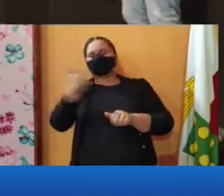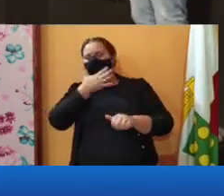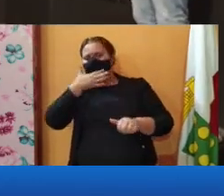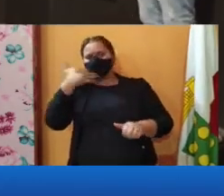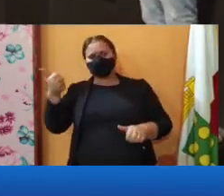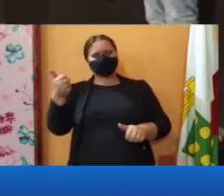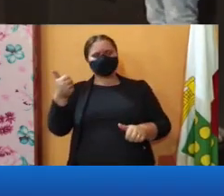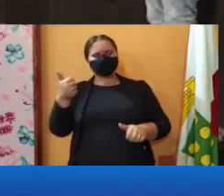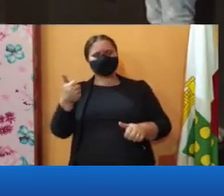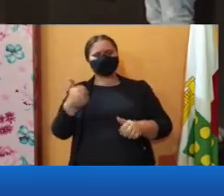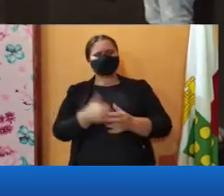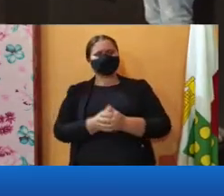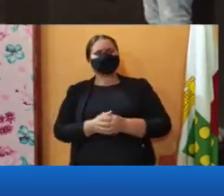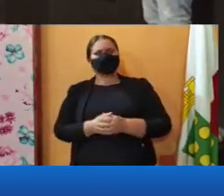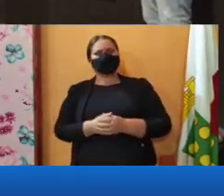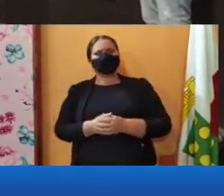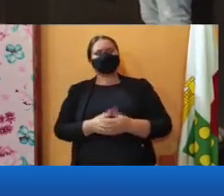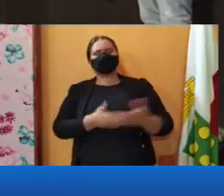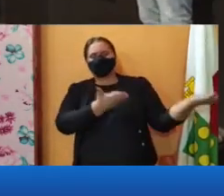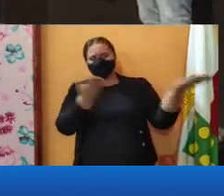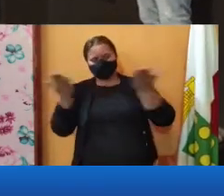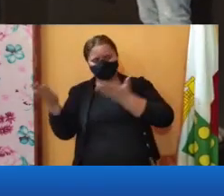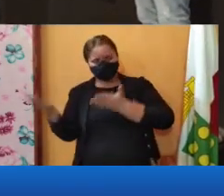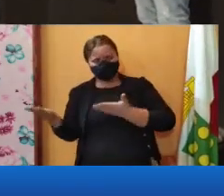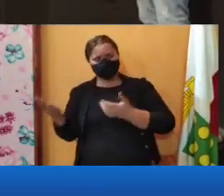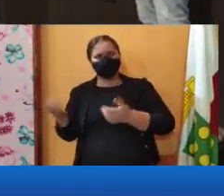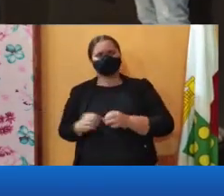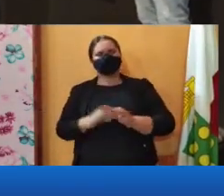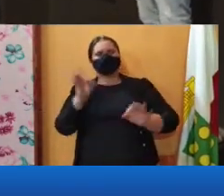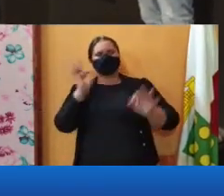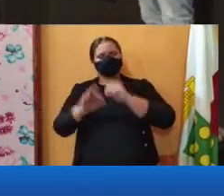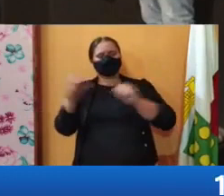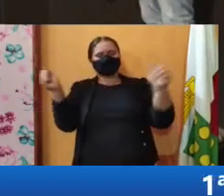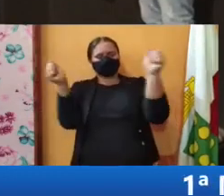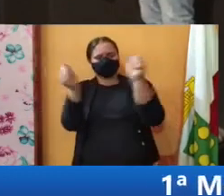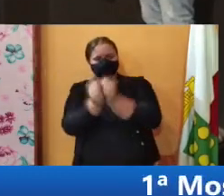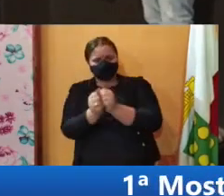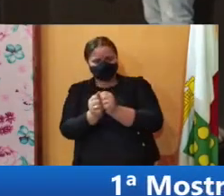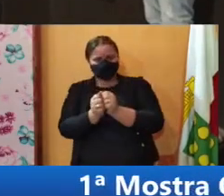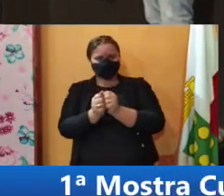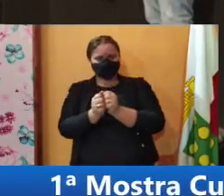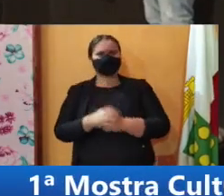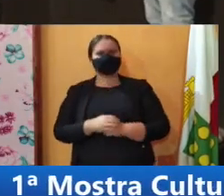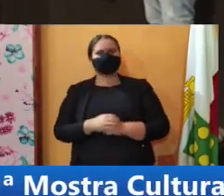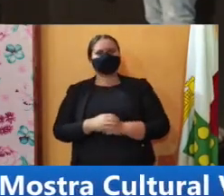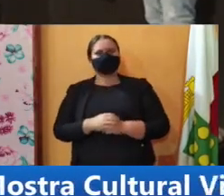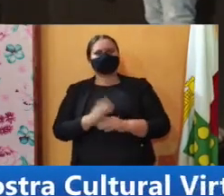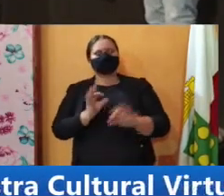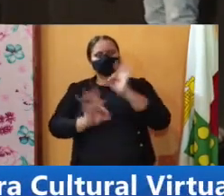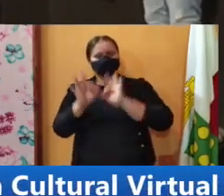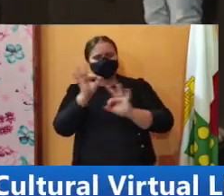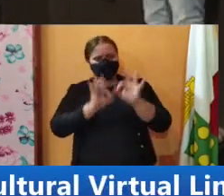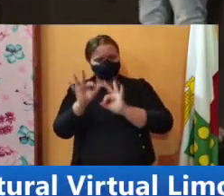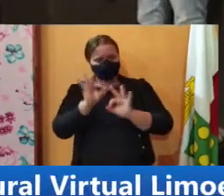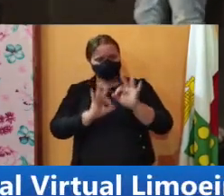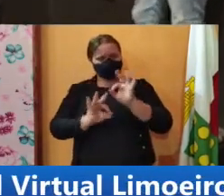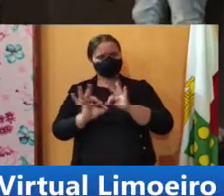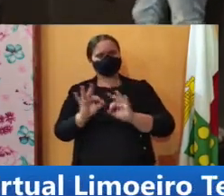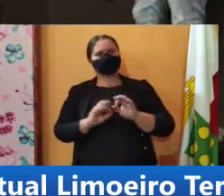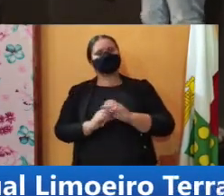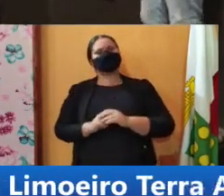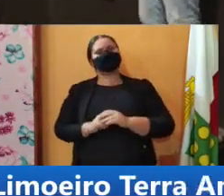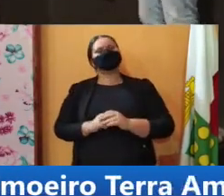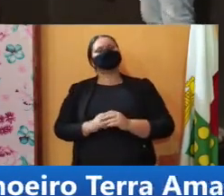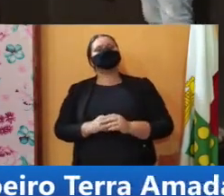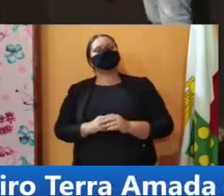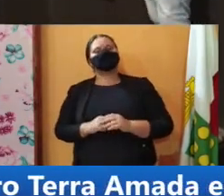Tá? Então, eu quero convidar Sivaldo para uma grande parceria técnica, uma cooperação técnica, científica, para